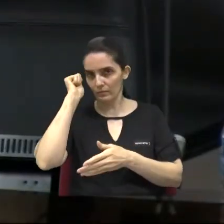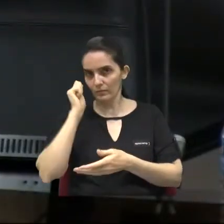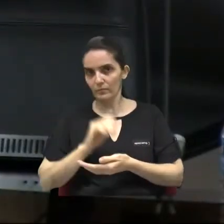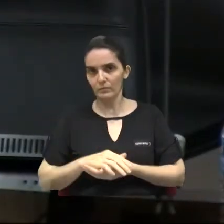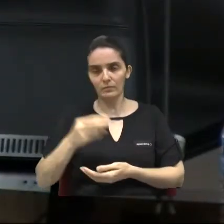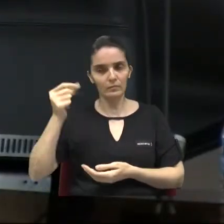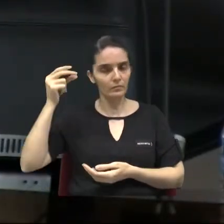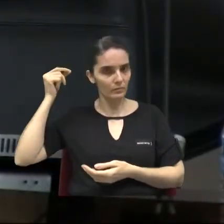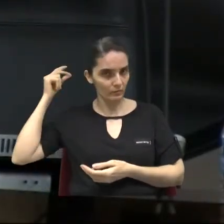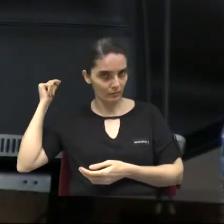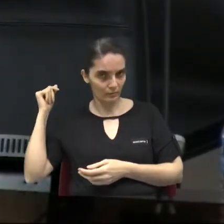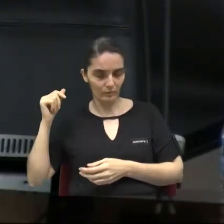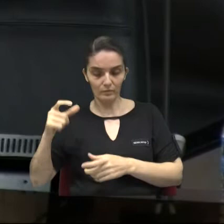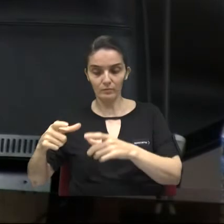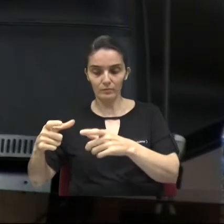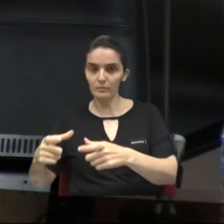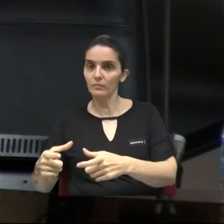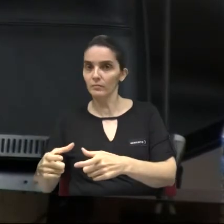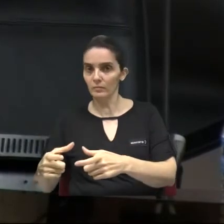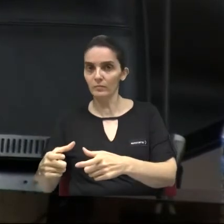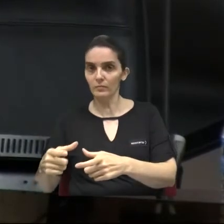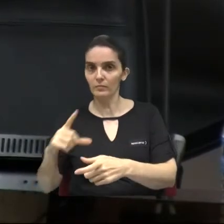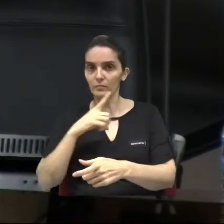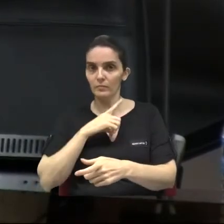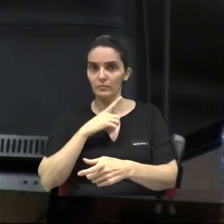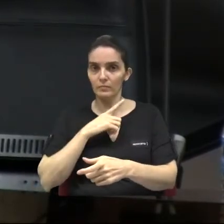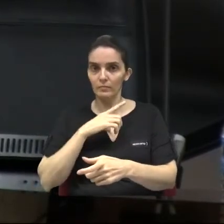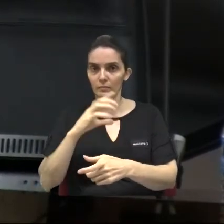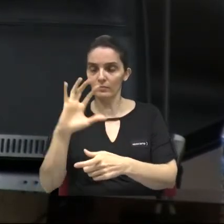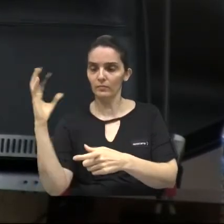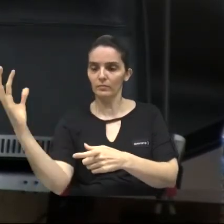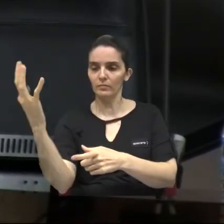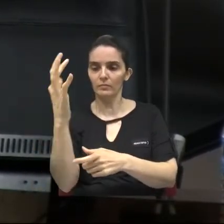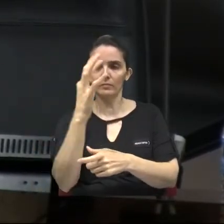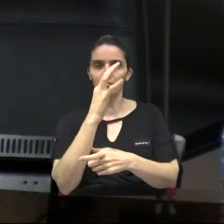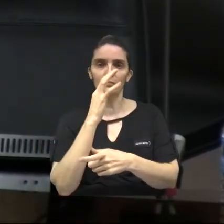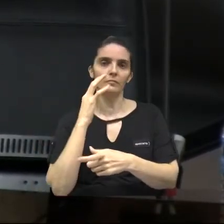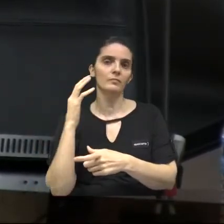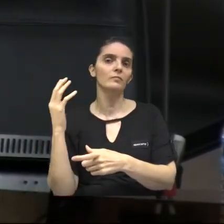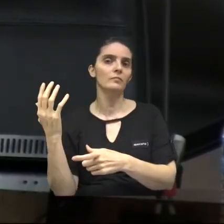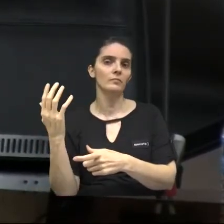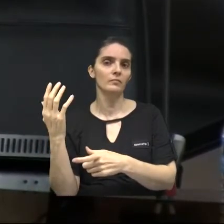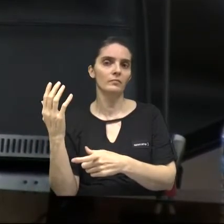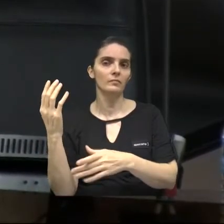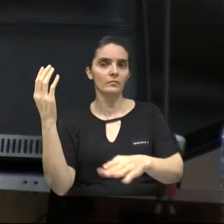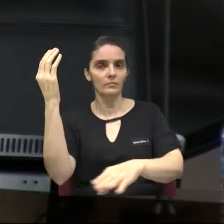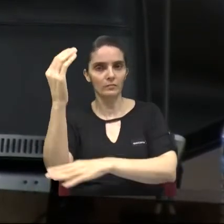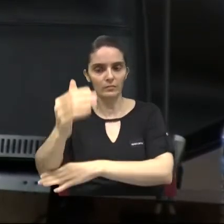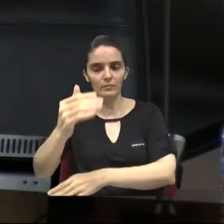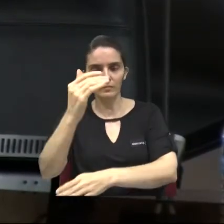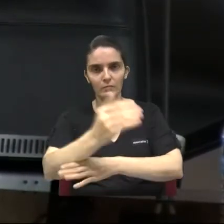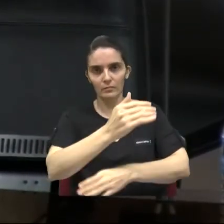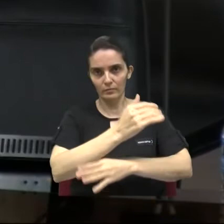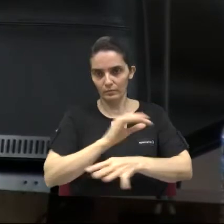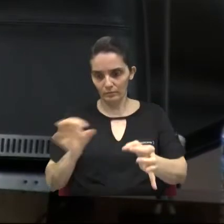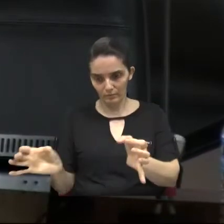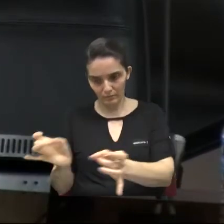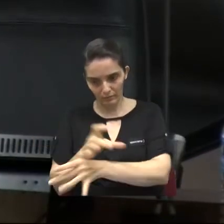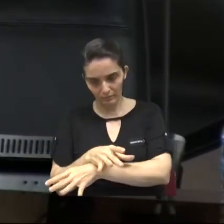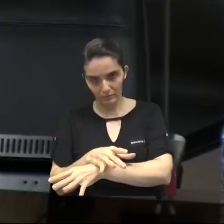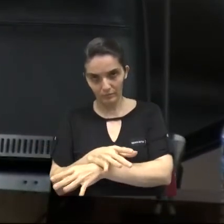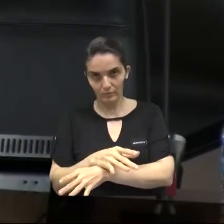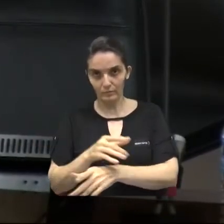Antigamente, naquele local, vereadora, existia uma área verde. Essa área verde foi retirada, foi feito um campo